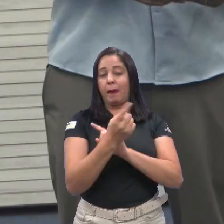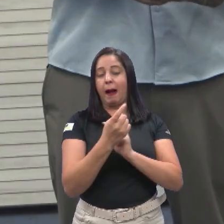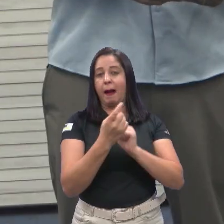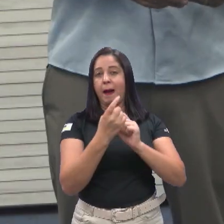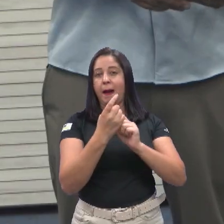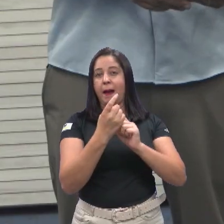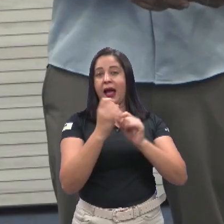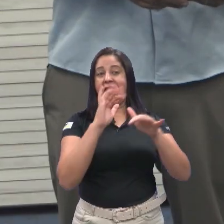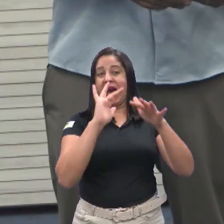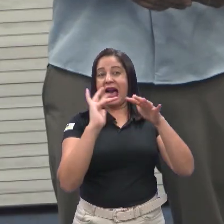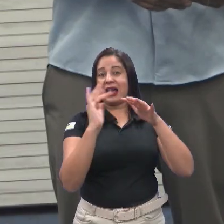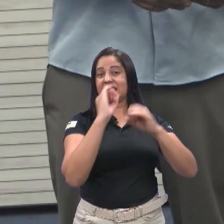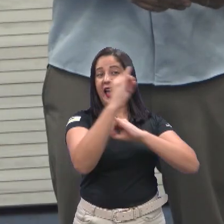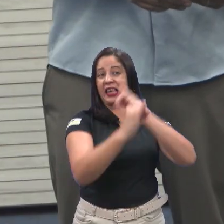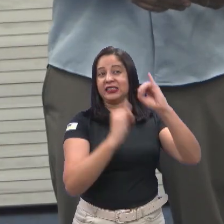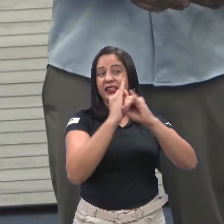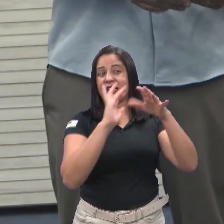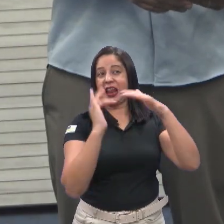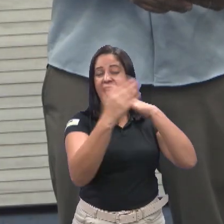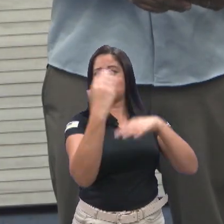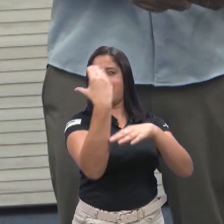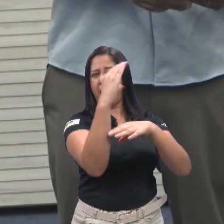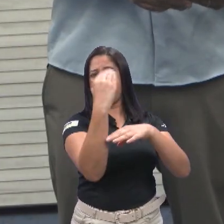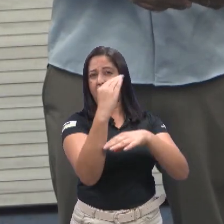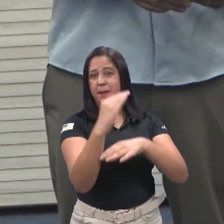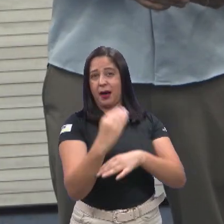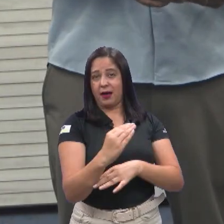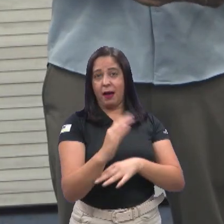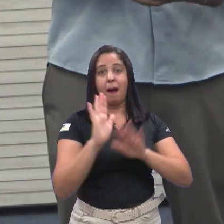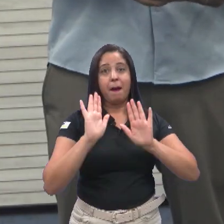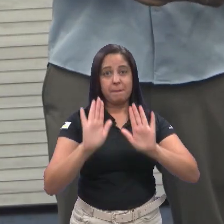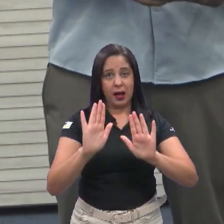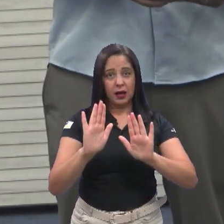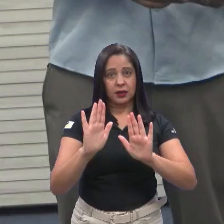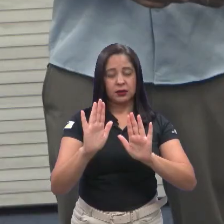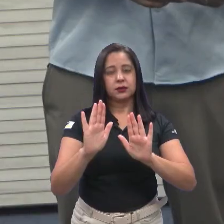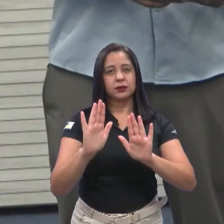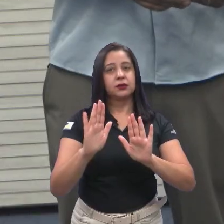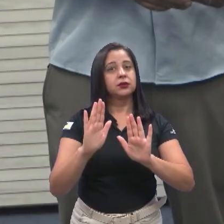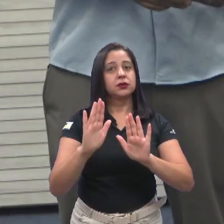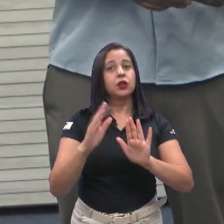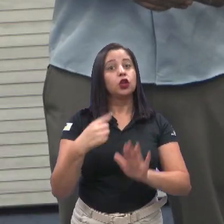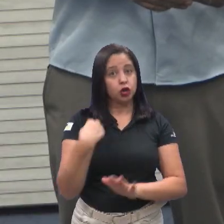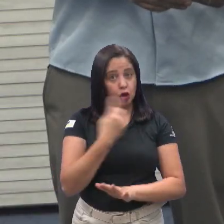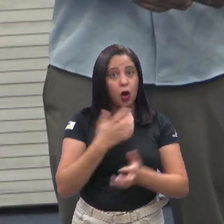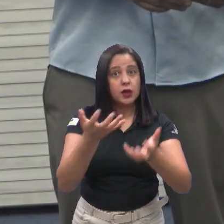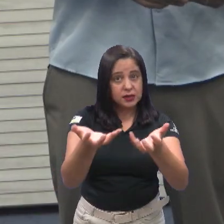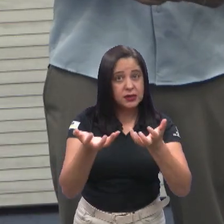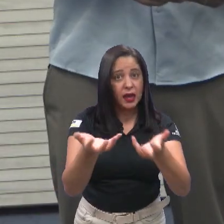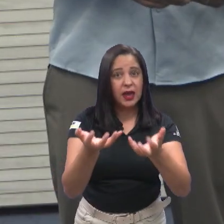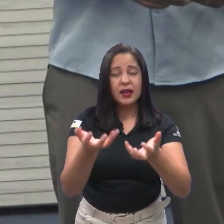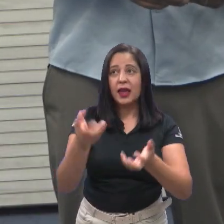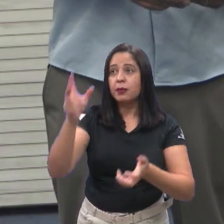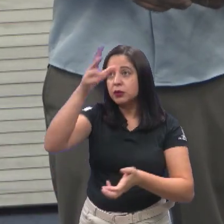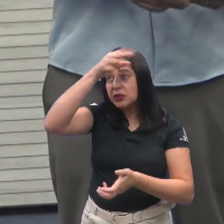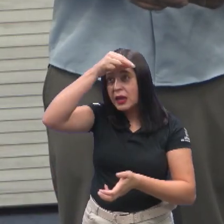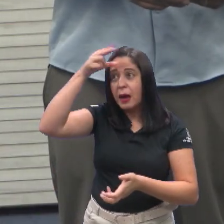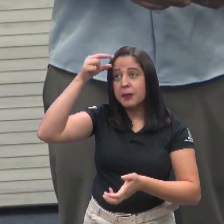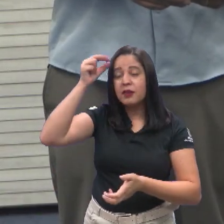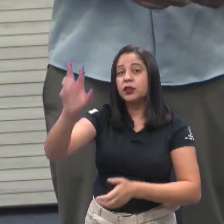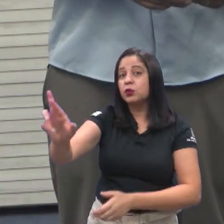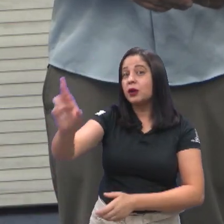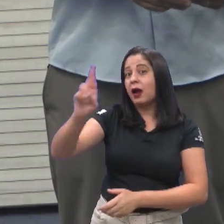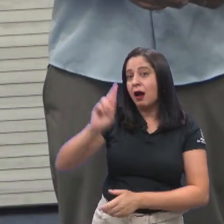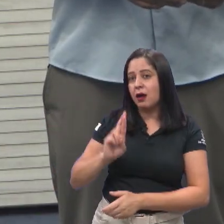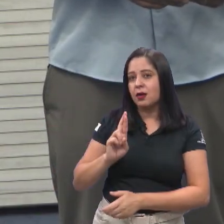caos na população. É importante registrar que foi aprovado, ou seja, nós queremos da Prefeitura as informações. Além de querer